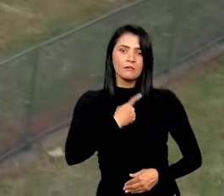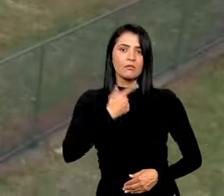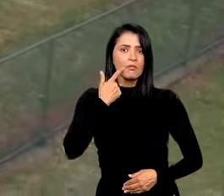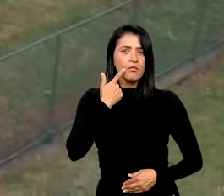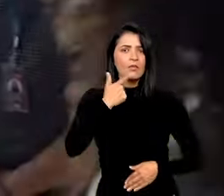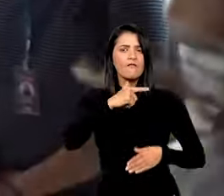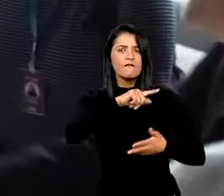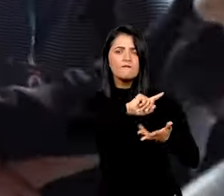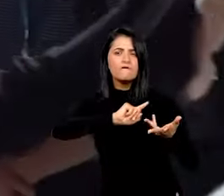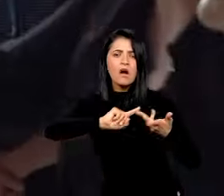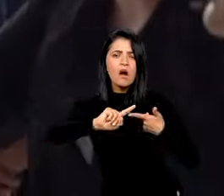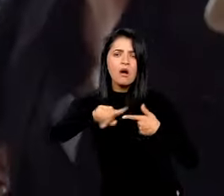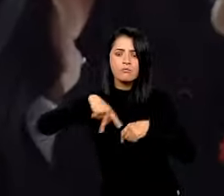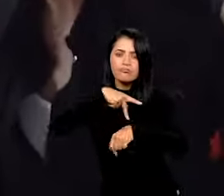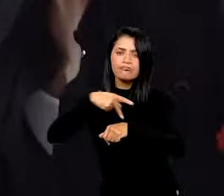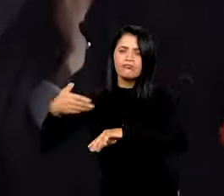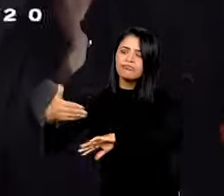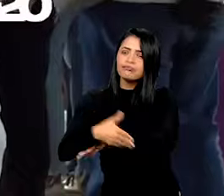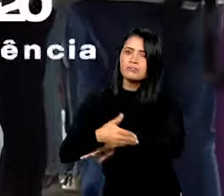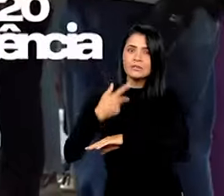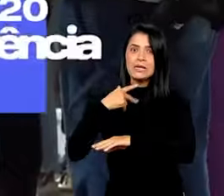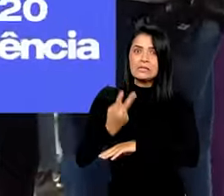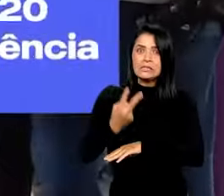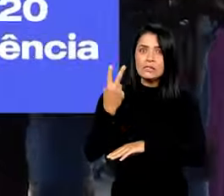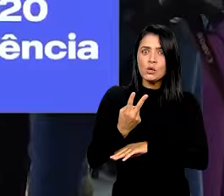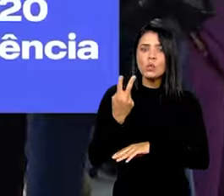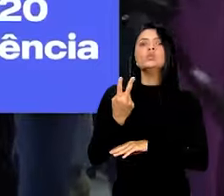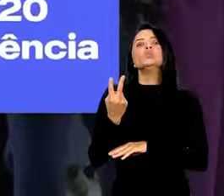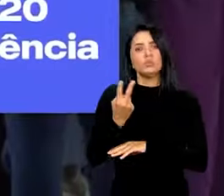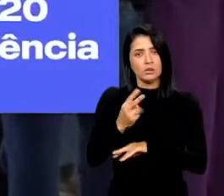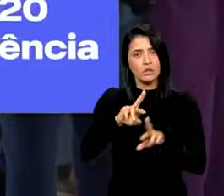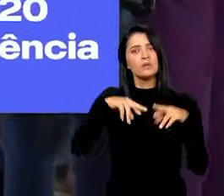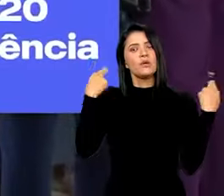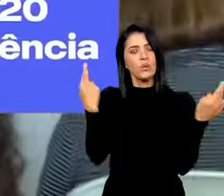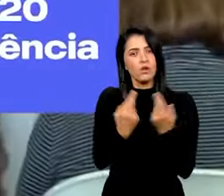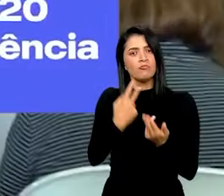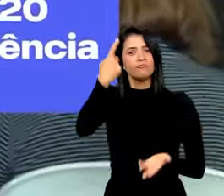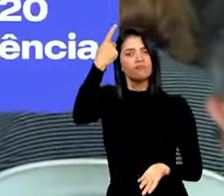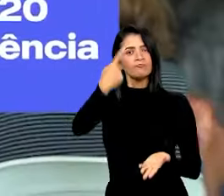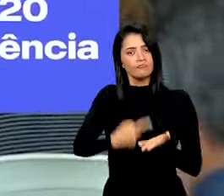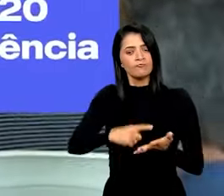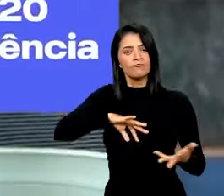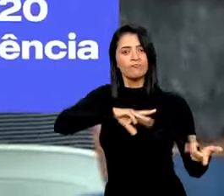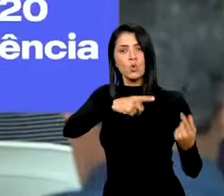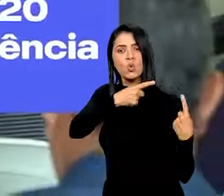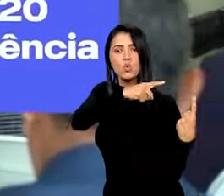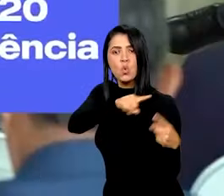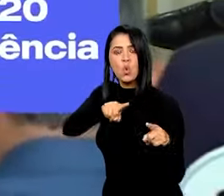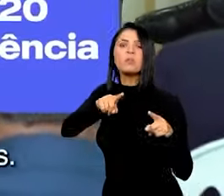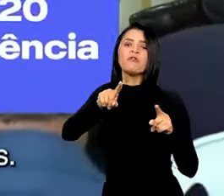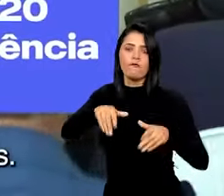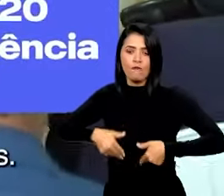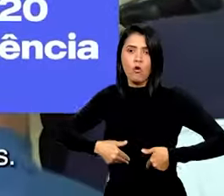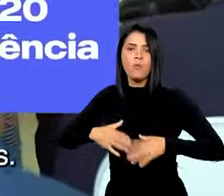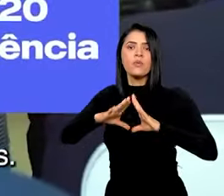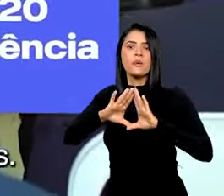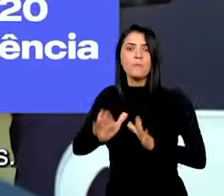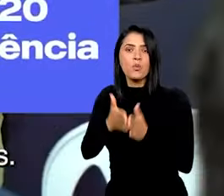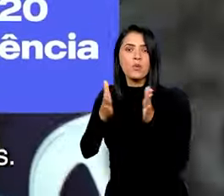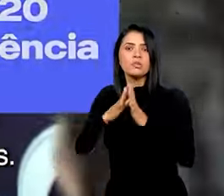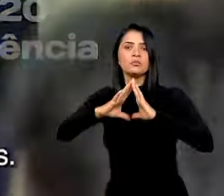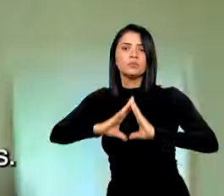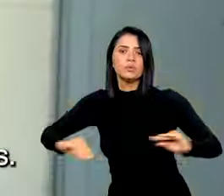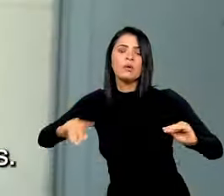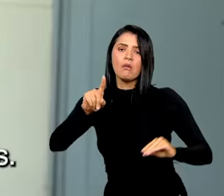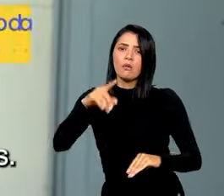Nós estamos recebendo diversos países na segunda reunião da Aliança Global contra a Fome e a Pobreza. Então é